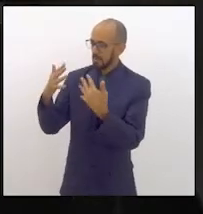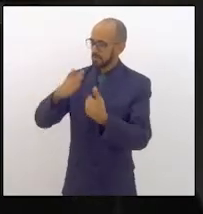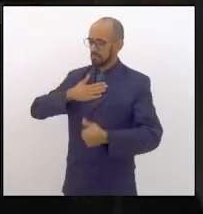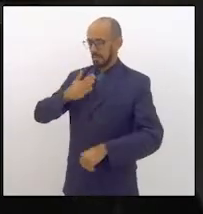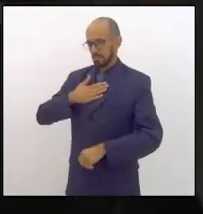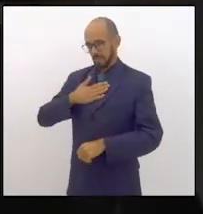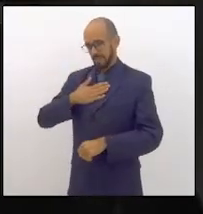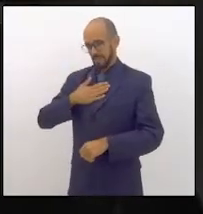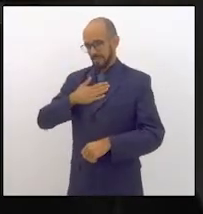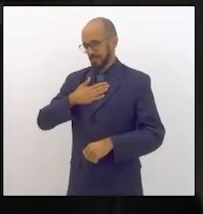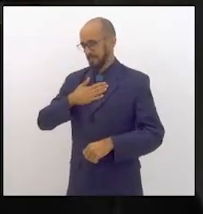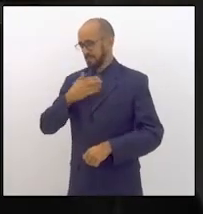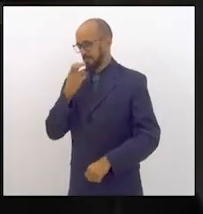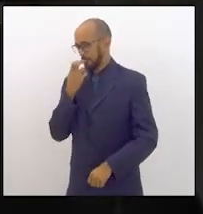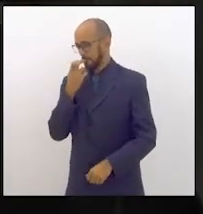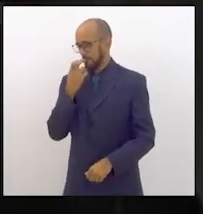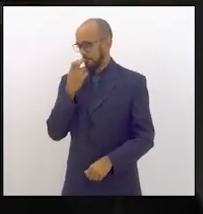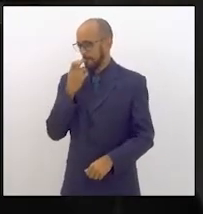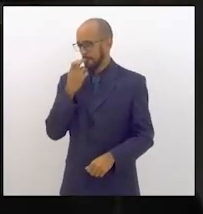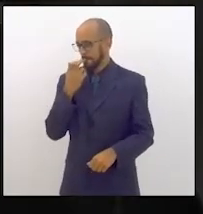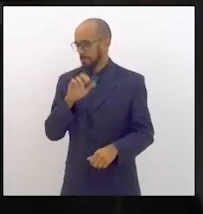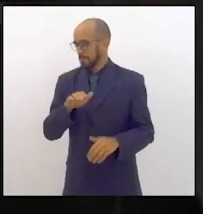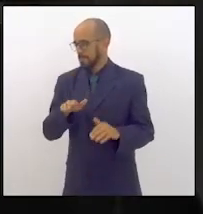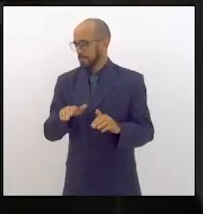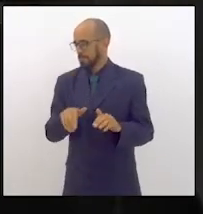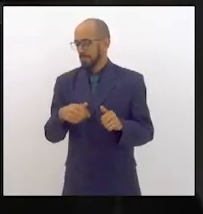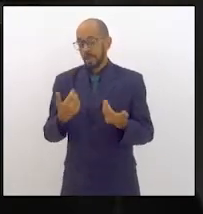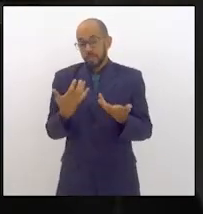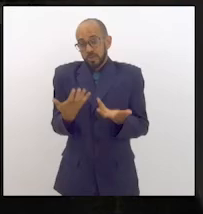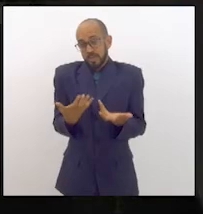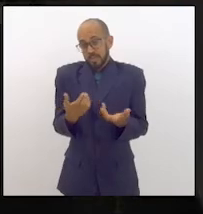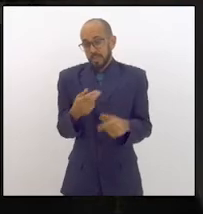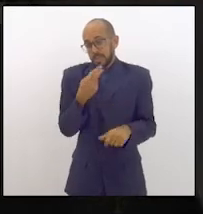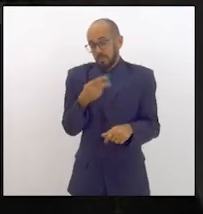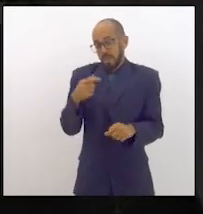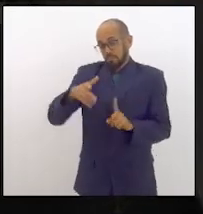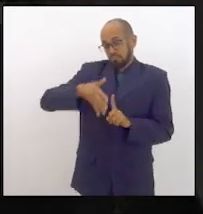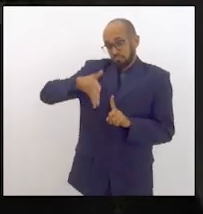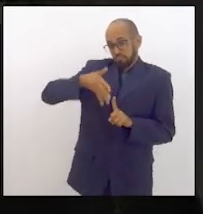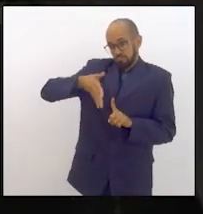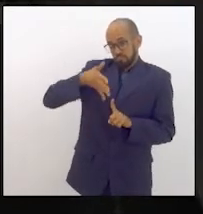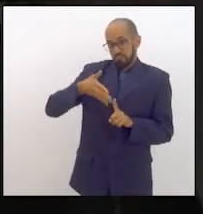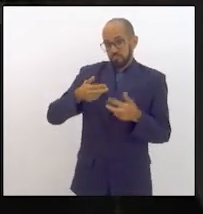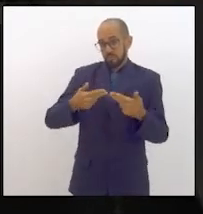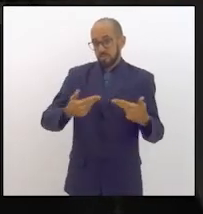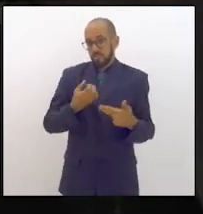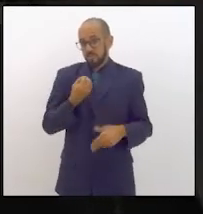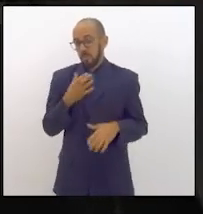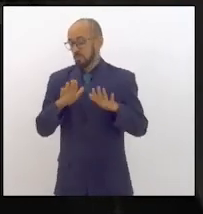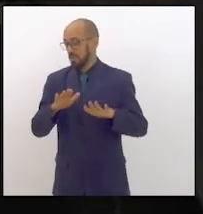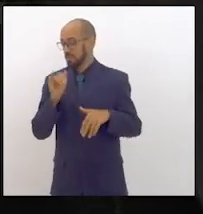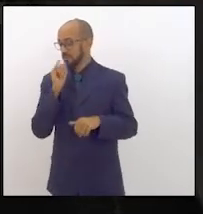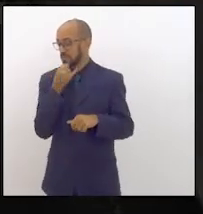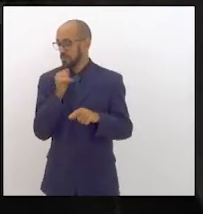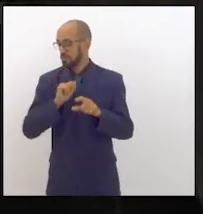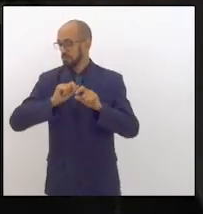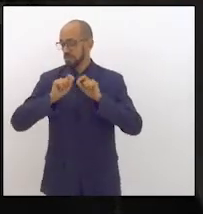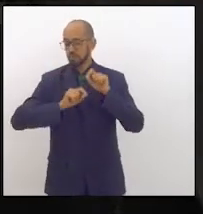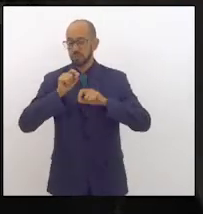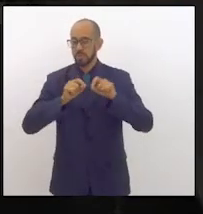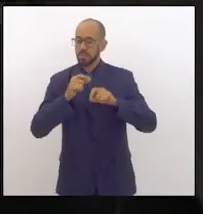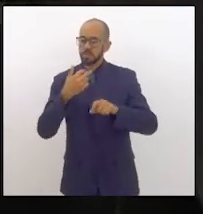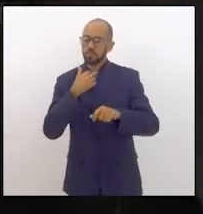queria eu poder tá aqui no plenário falando só de coisas boas mas infelizmente não podemos